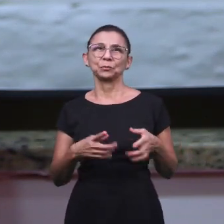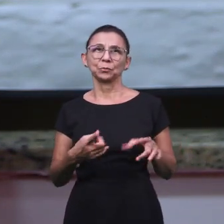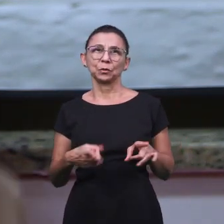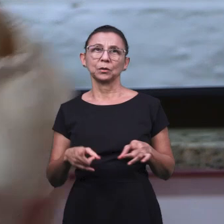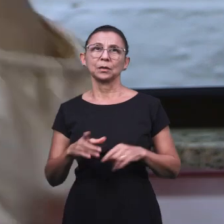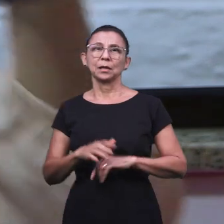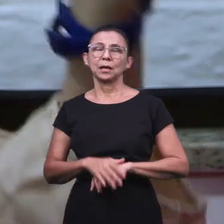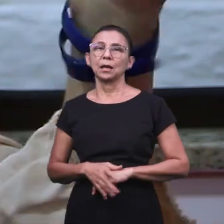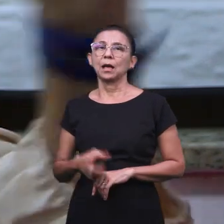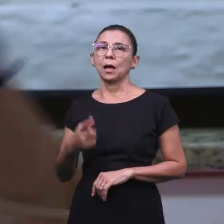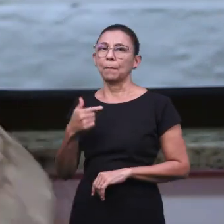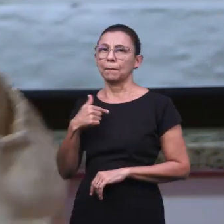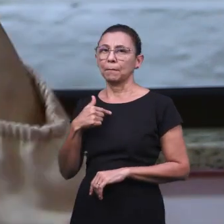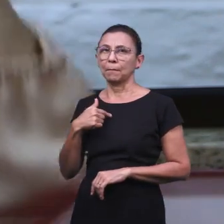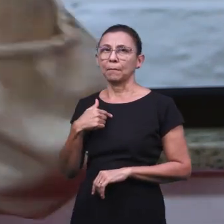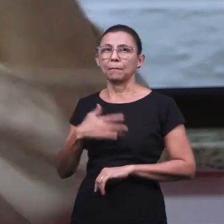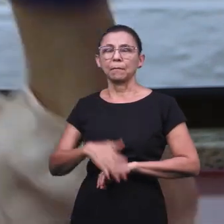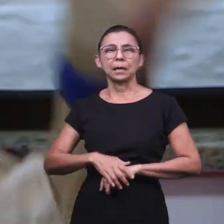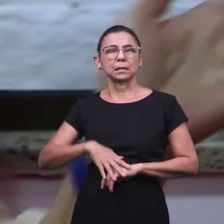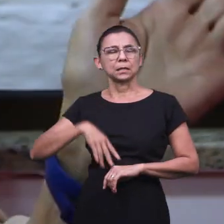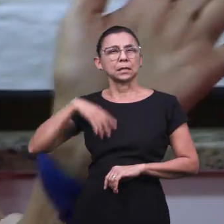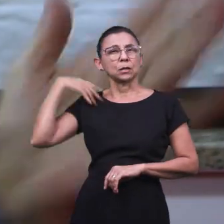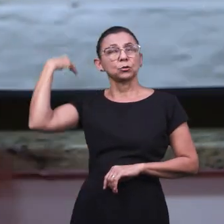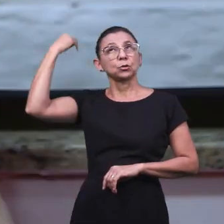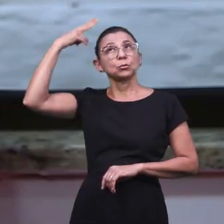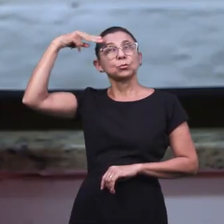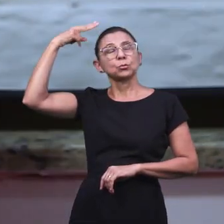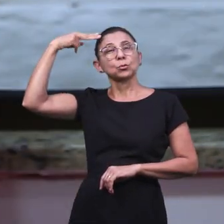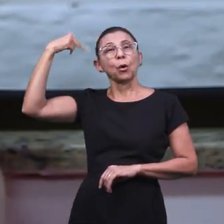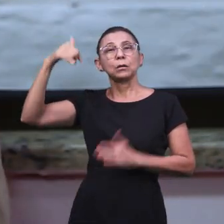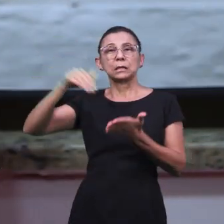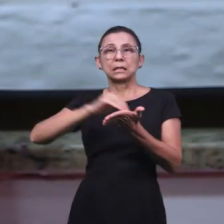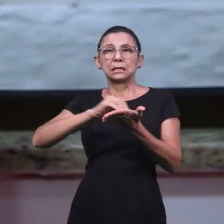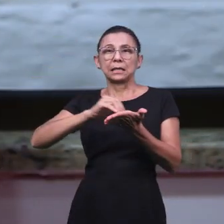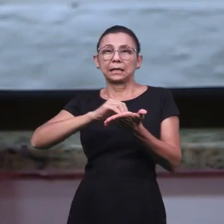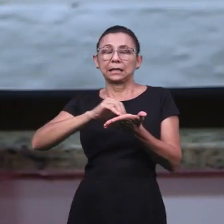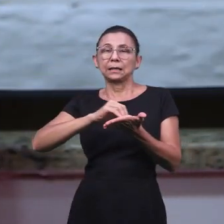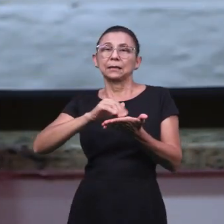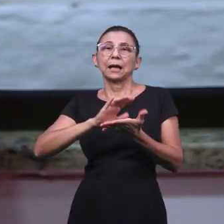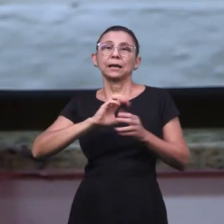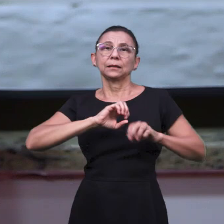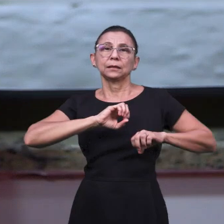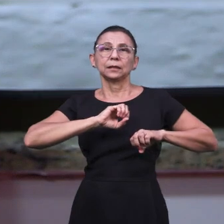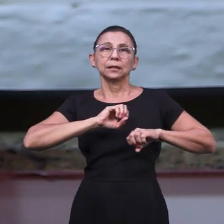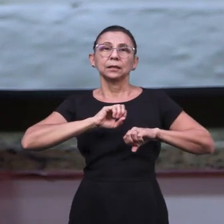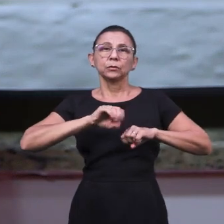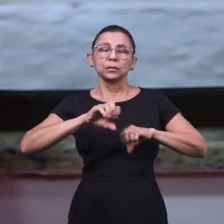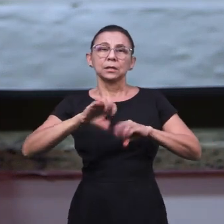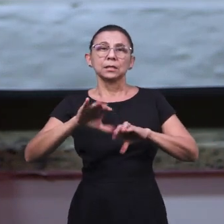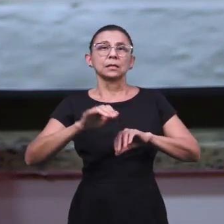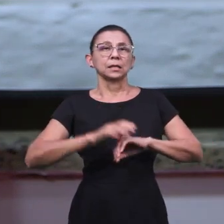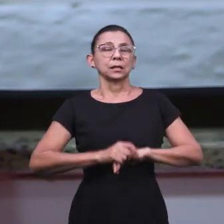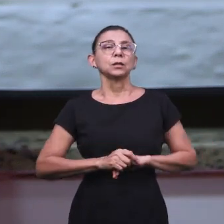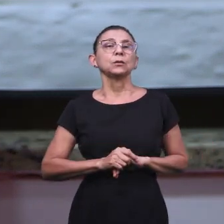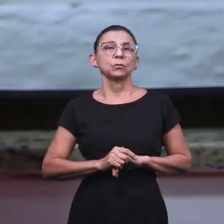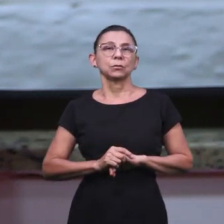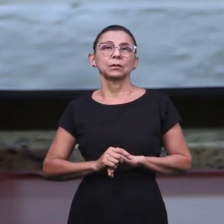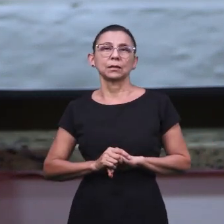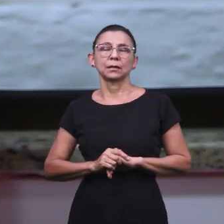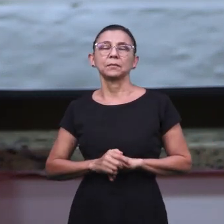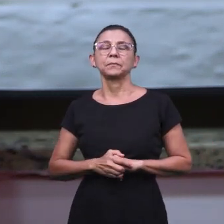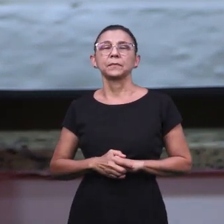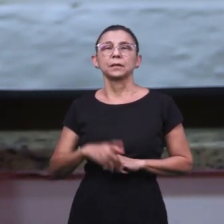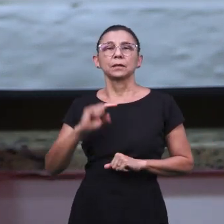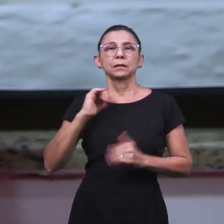de ser até secretária da educação, ministra da educação, qualquer coisa. Assim, nesse nível, fui fazer pedagogia e tal, eu